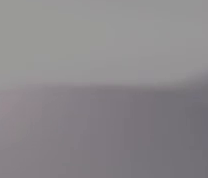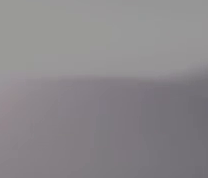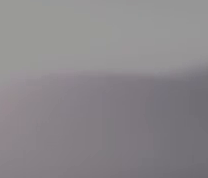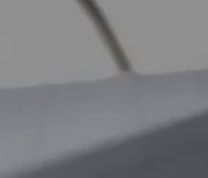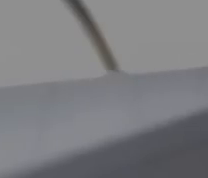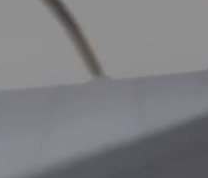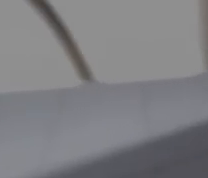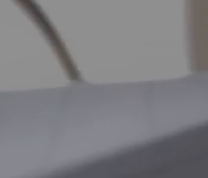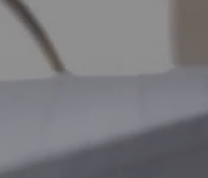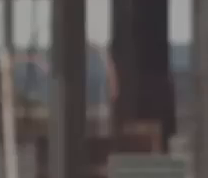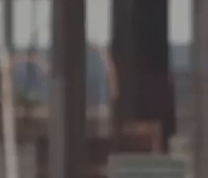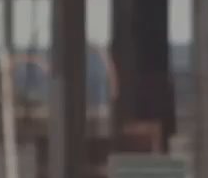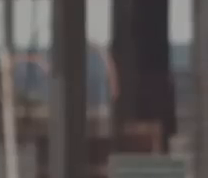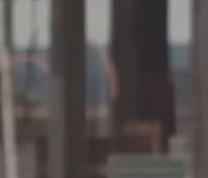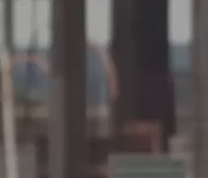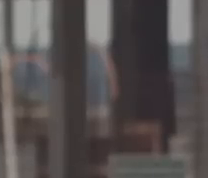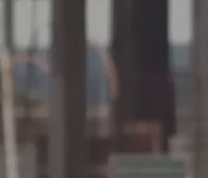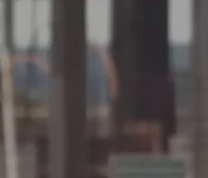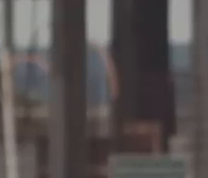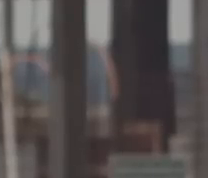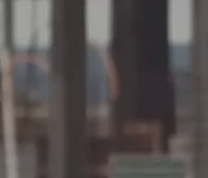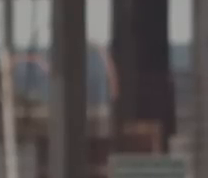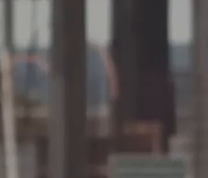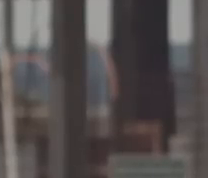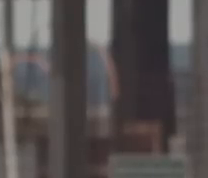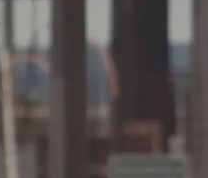Mulher na obra nunca dá certo, né?